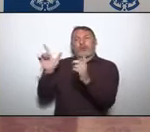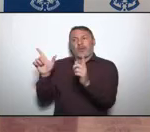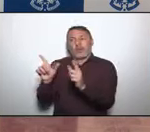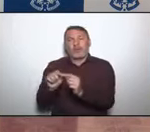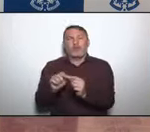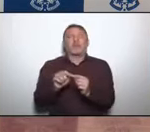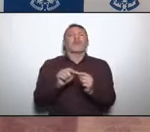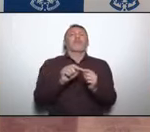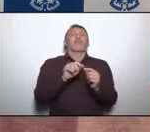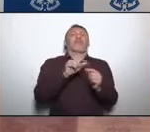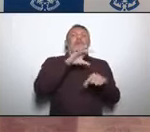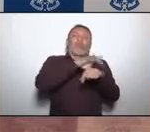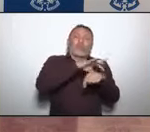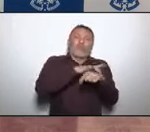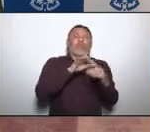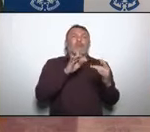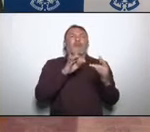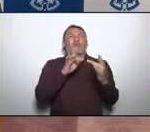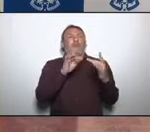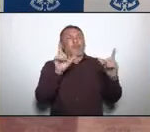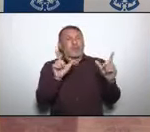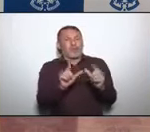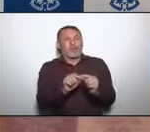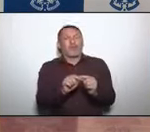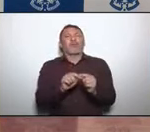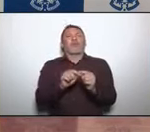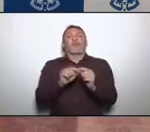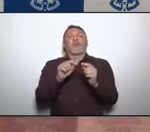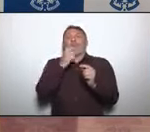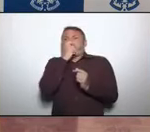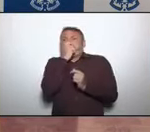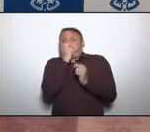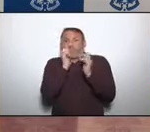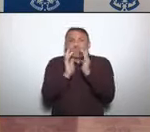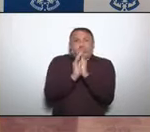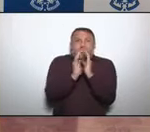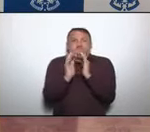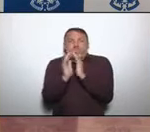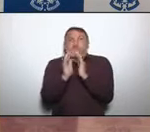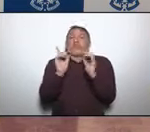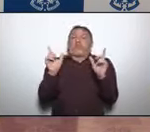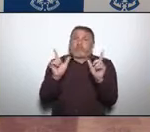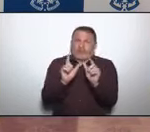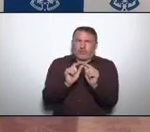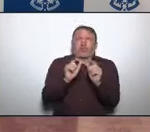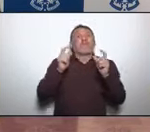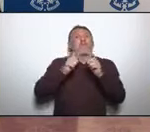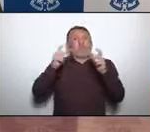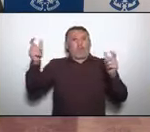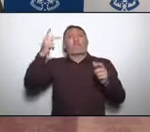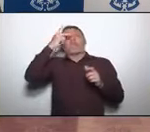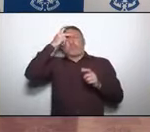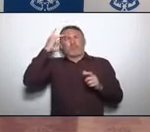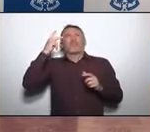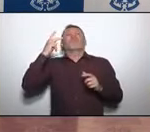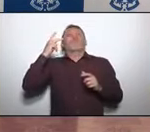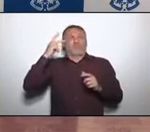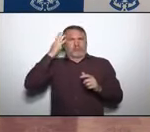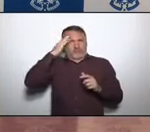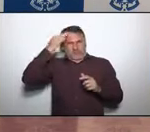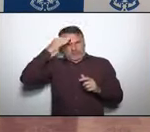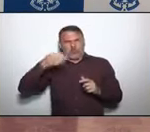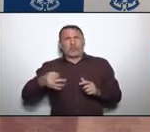compreendeu isso já, está sensível a isso. Mas muita gente não compreendeu isso ainda. A gente vê ainda